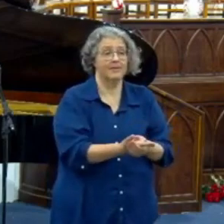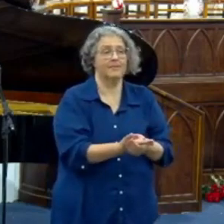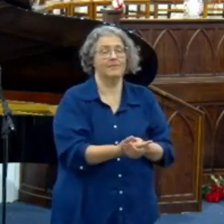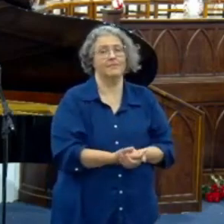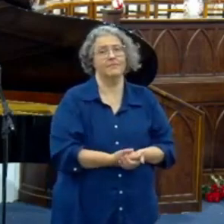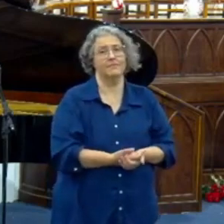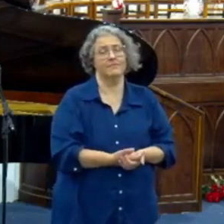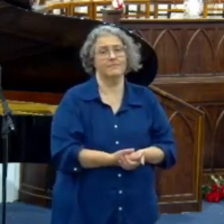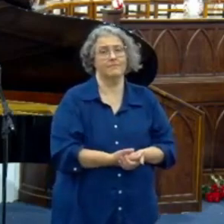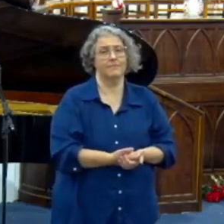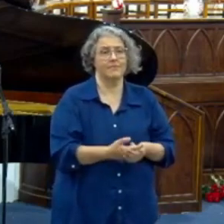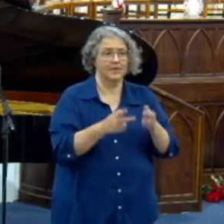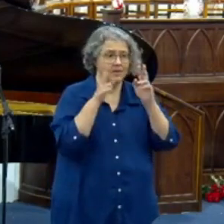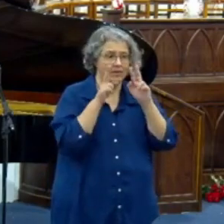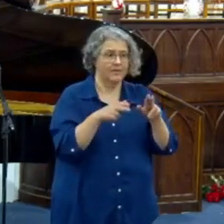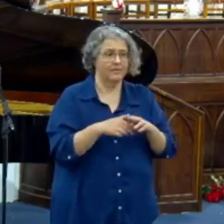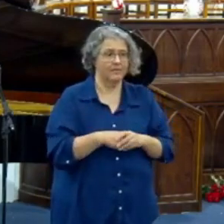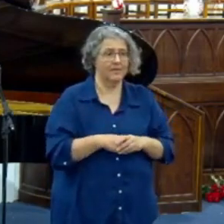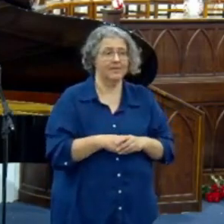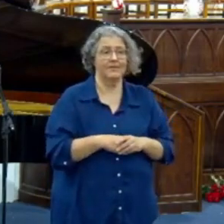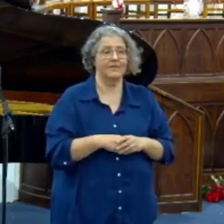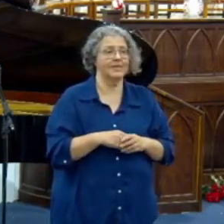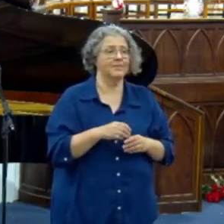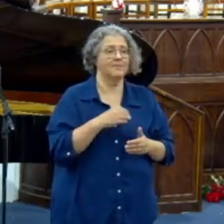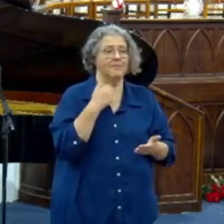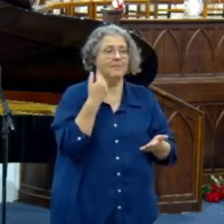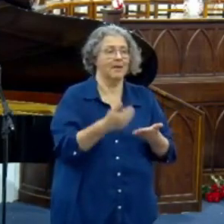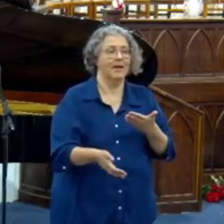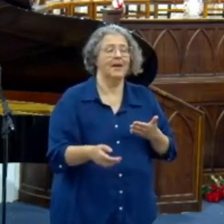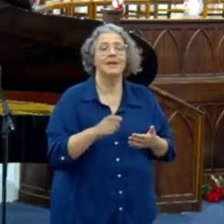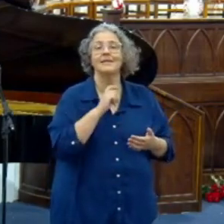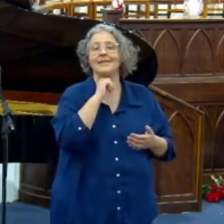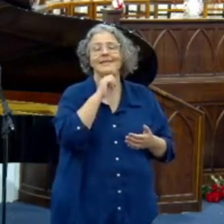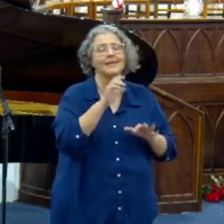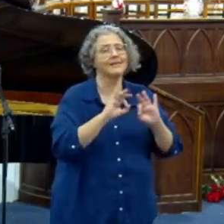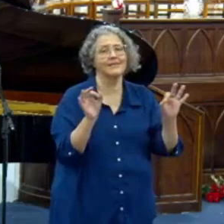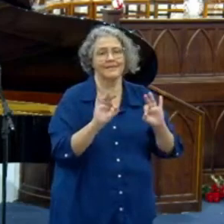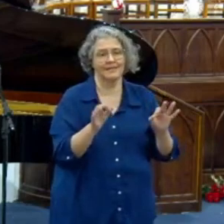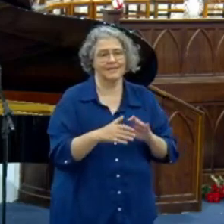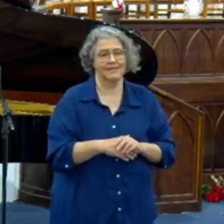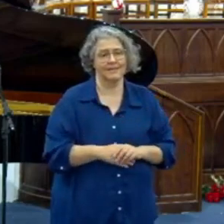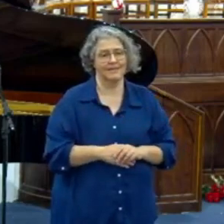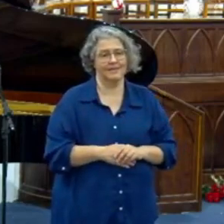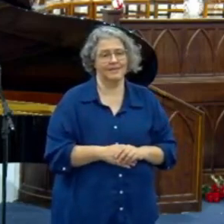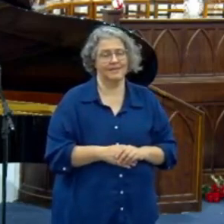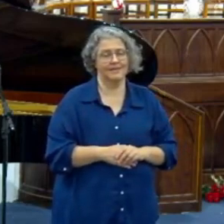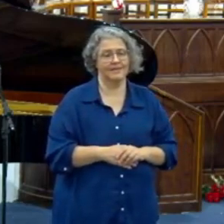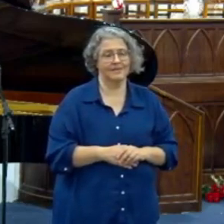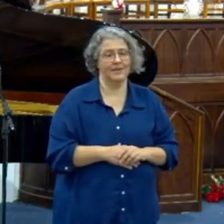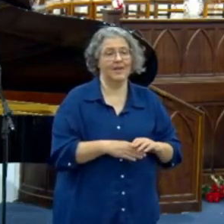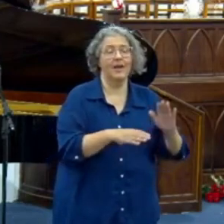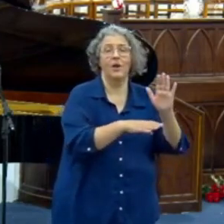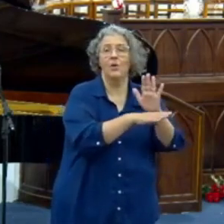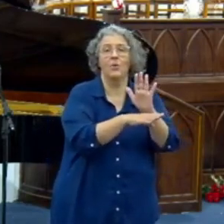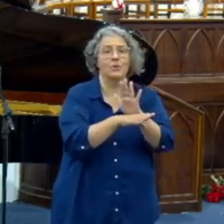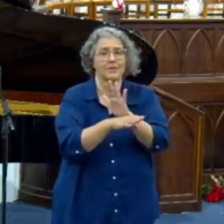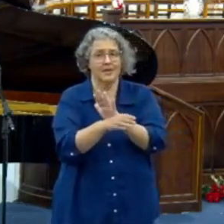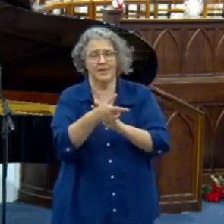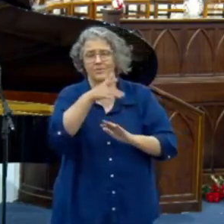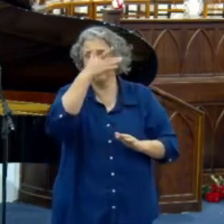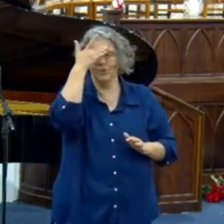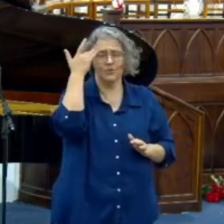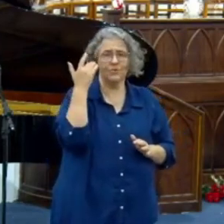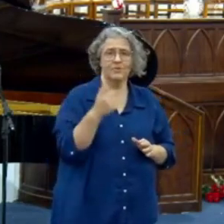cristãos. Quem não quer pagar nenhum custo? Quem não quer dedicar sua agenda para cuidar de outras pessoas? Quem não